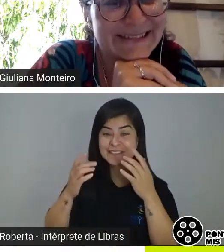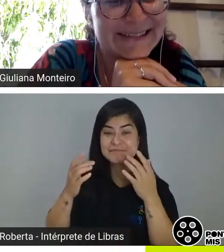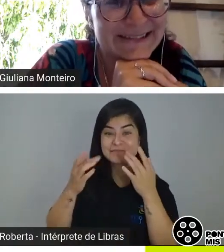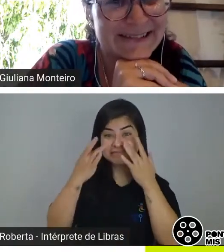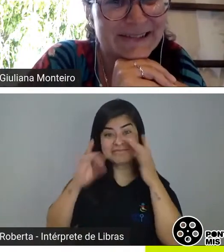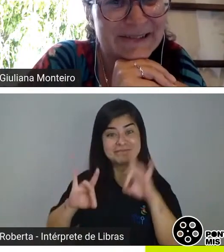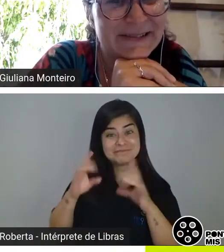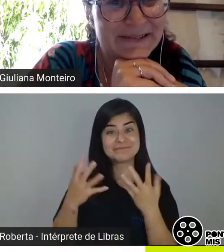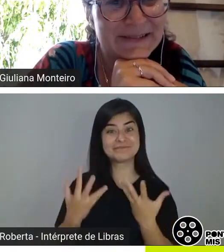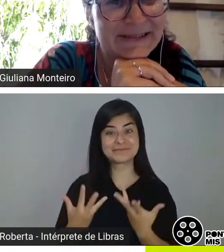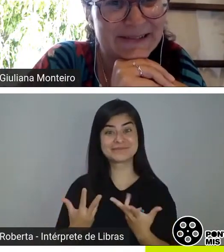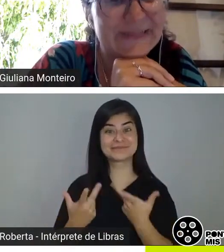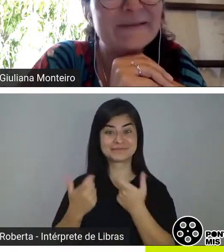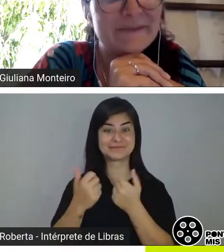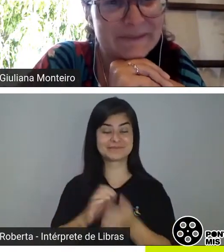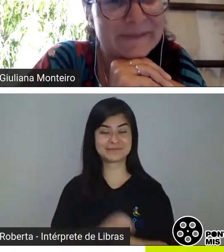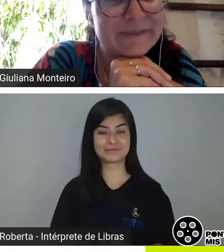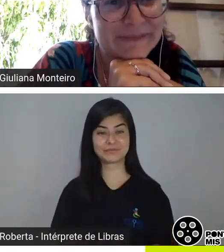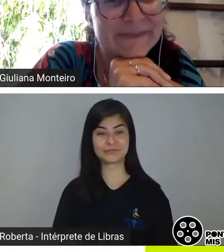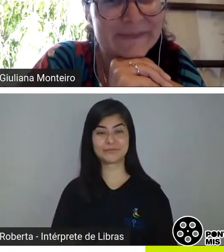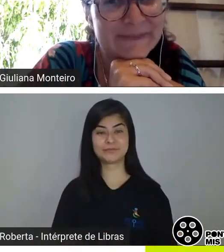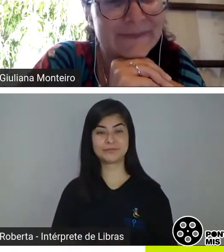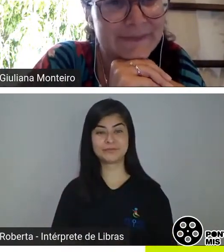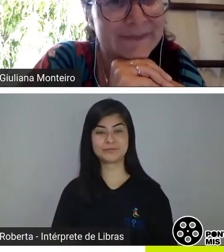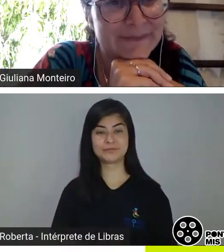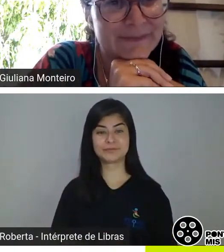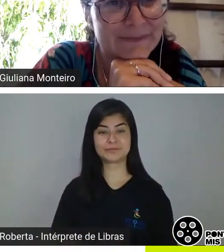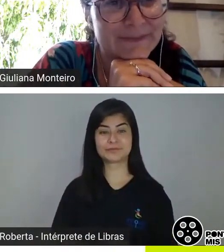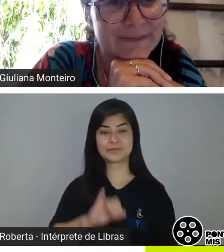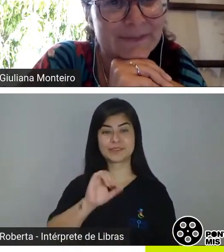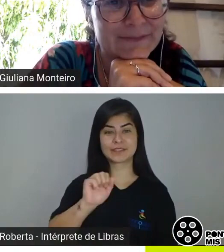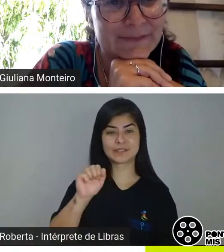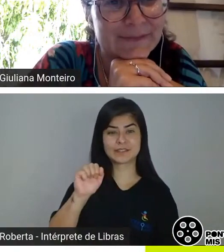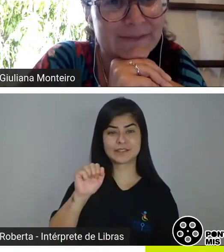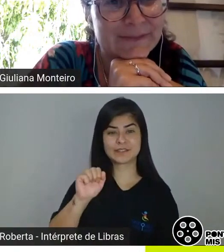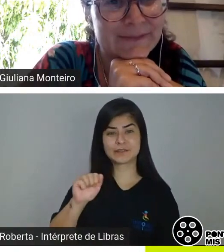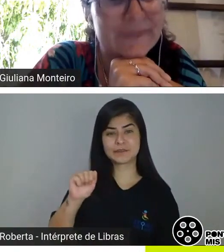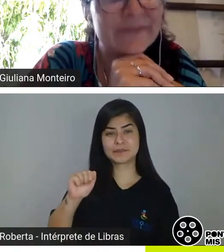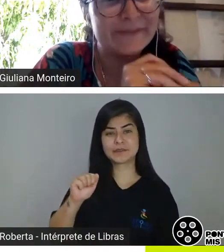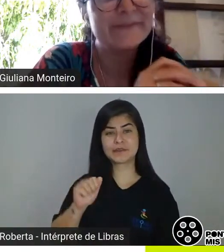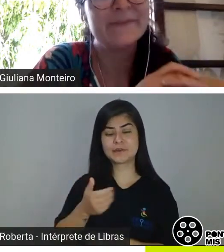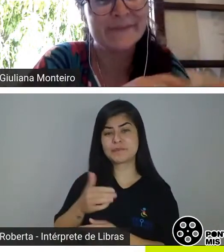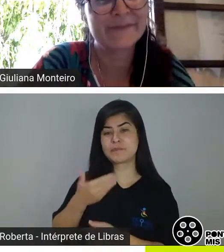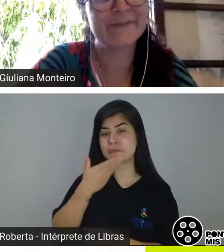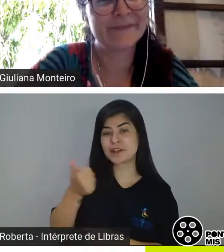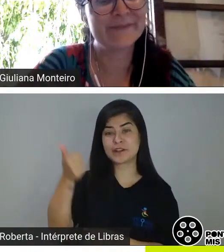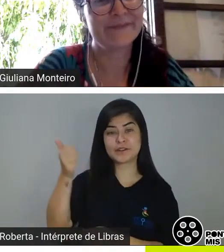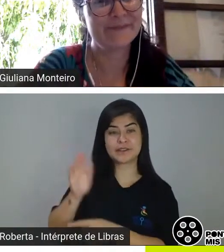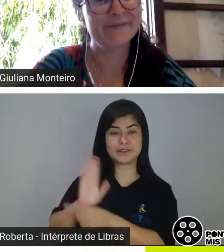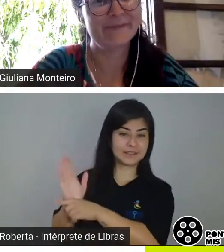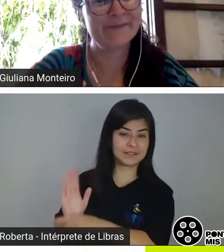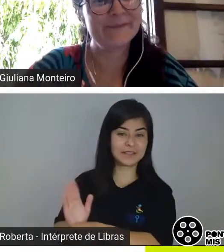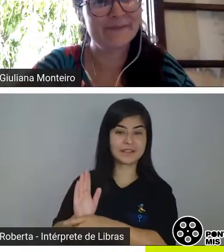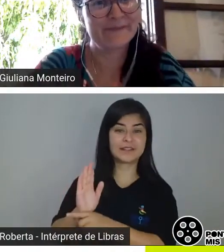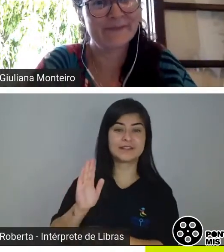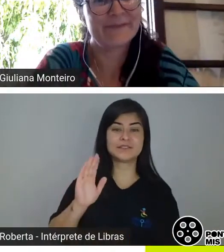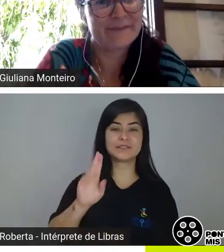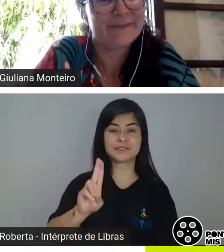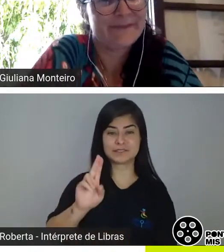né? A mesma coisa que a gente pensa do Irã, né? Pensa, ah, o Irã, cara, difícil morar no Irã, mas olha o cinema iraniano, que maravilha que é.